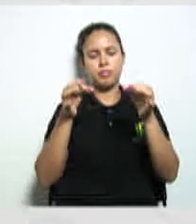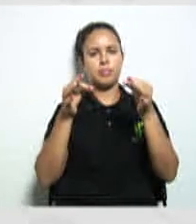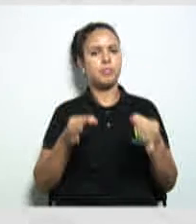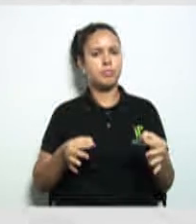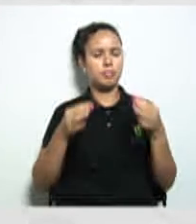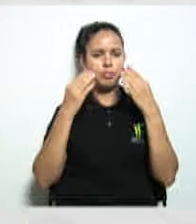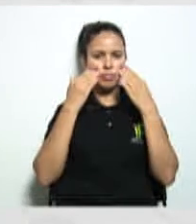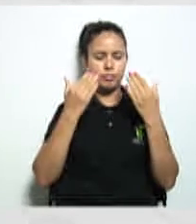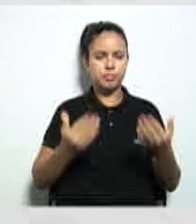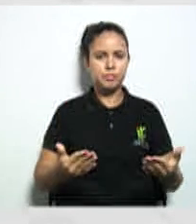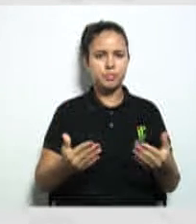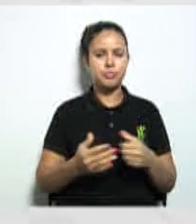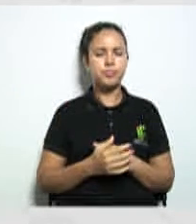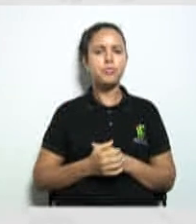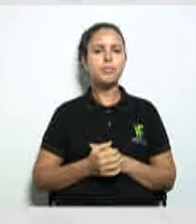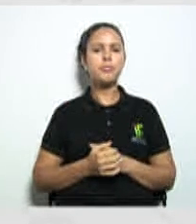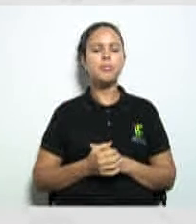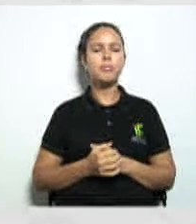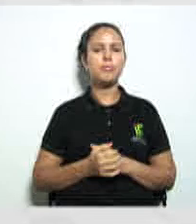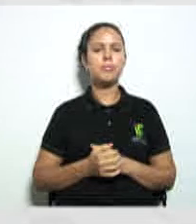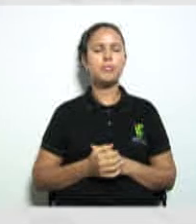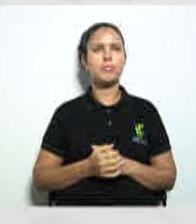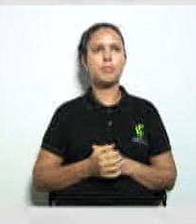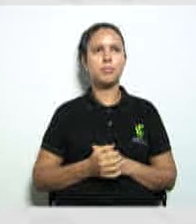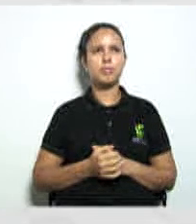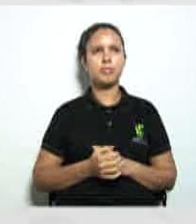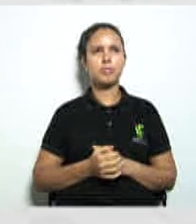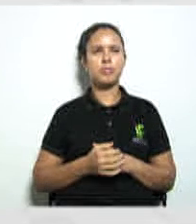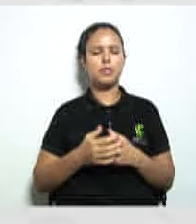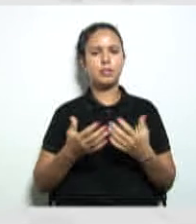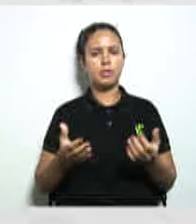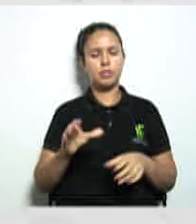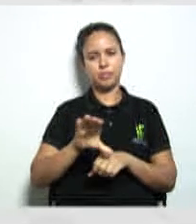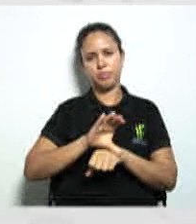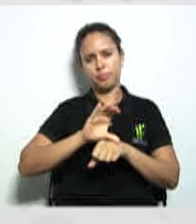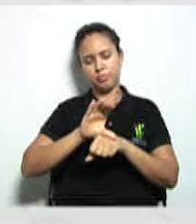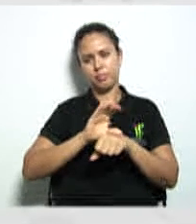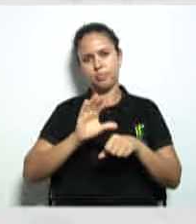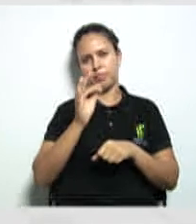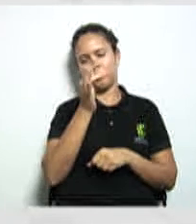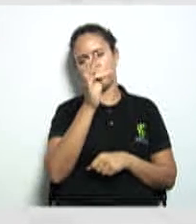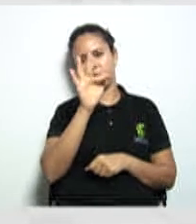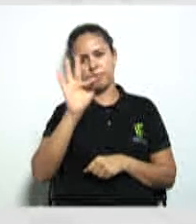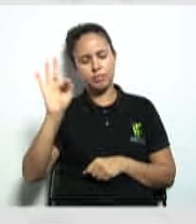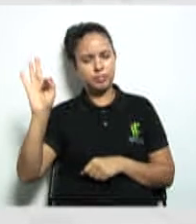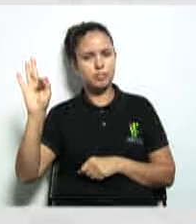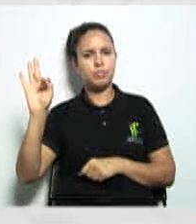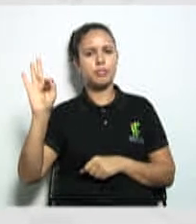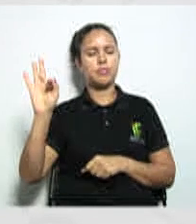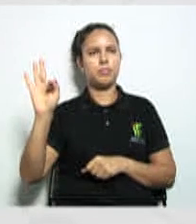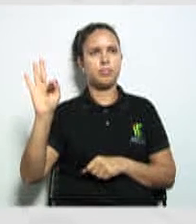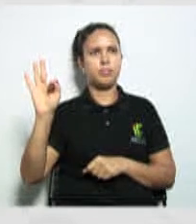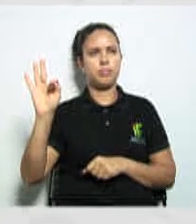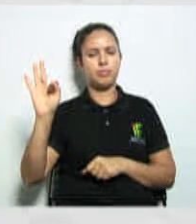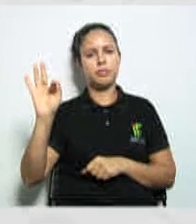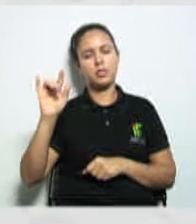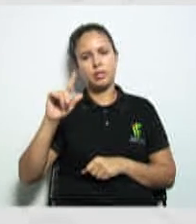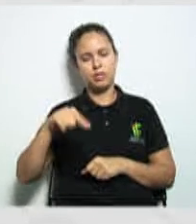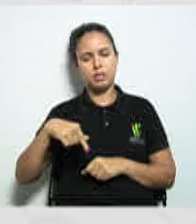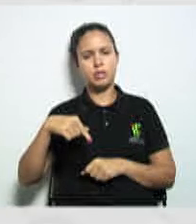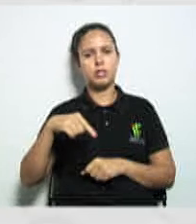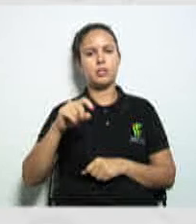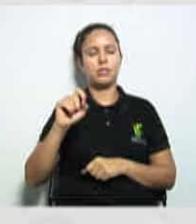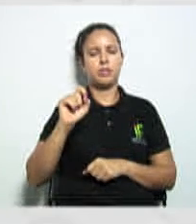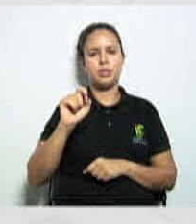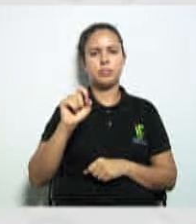né? Em nosso marco regulatório, ou seja, a nossa Constituição Federal, né? Que é a nossa Carta